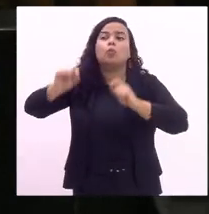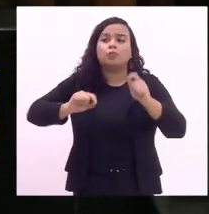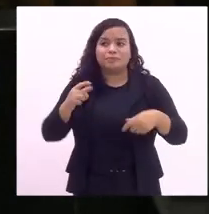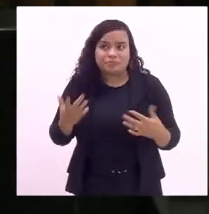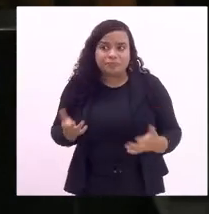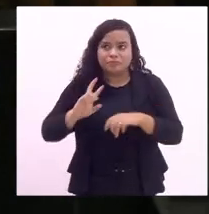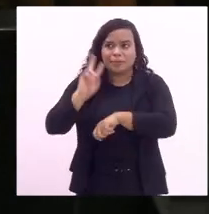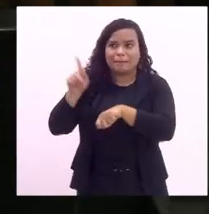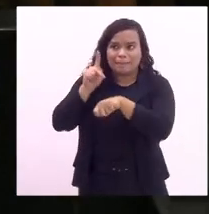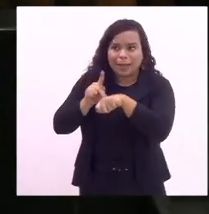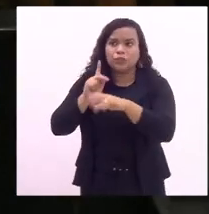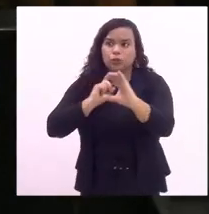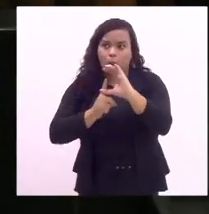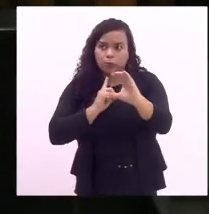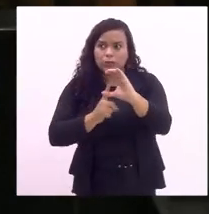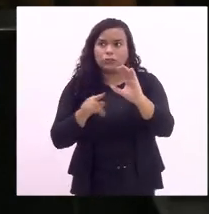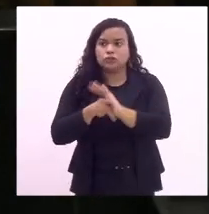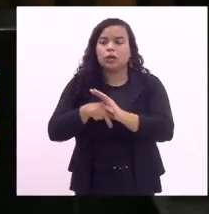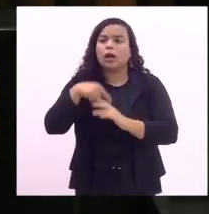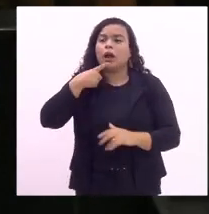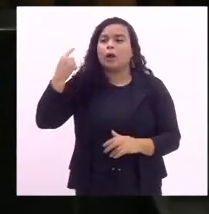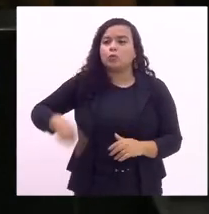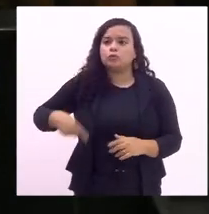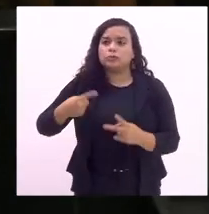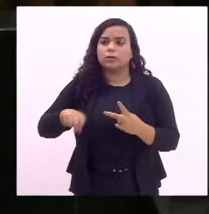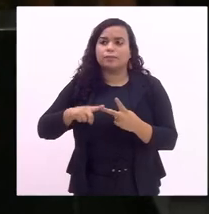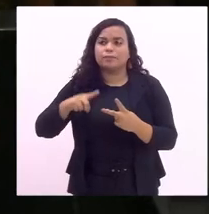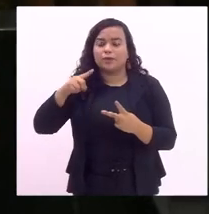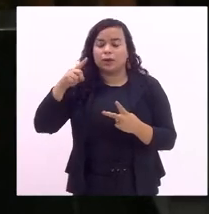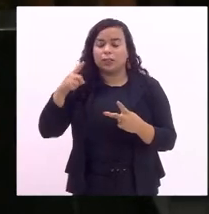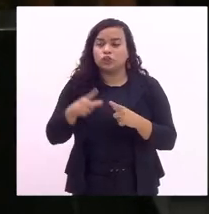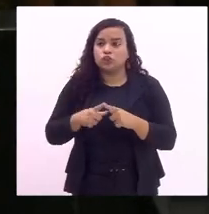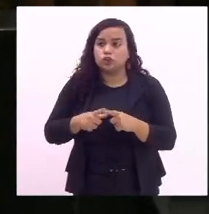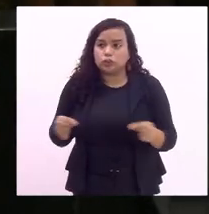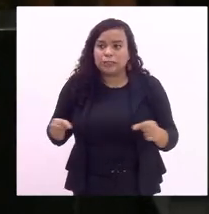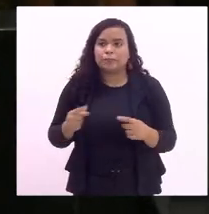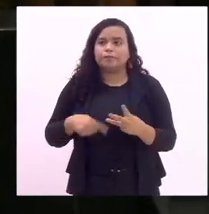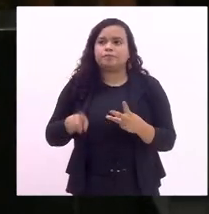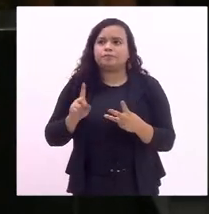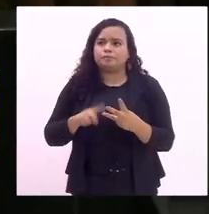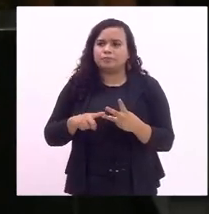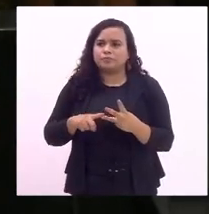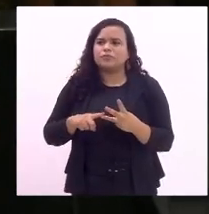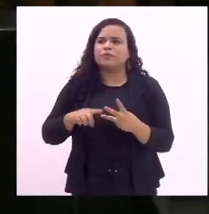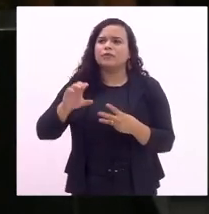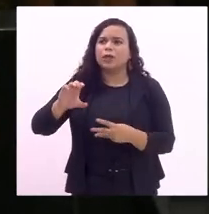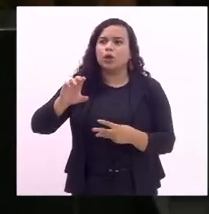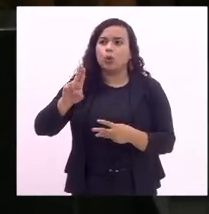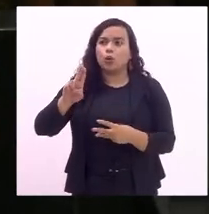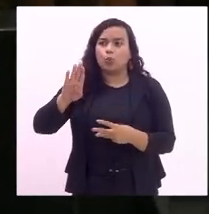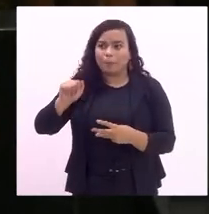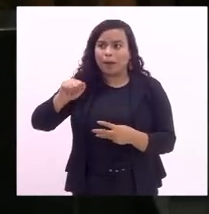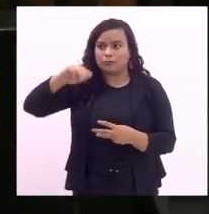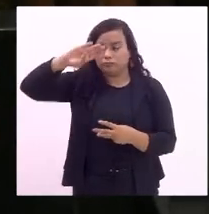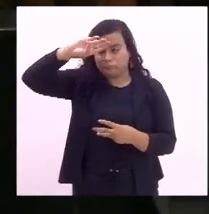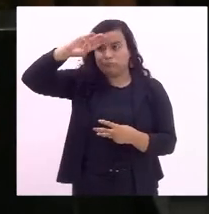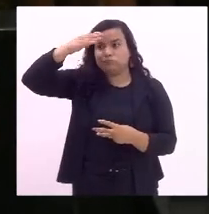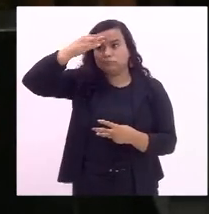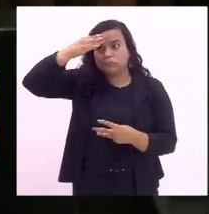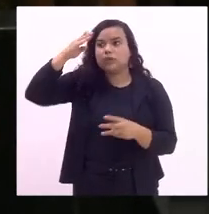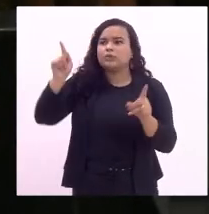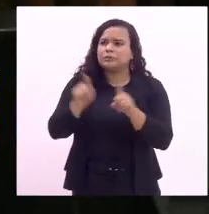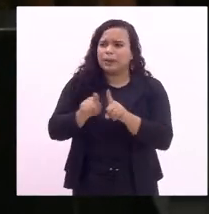nos países comunistas como a Rússia, como a China, como Cuba, que mataram diversos inocentes por